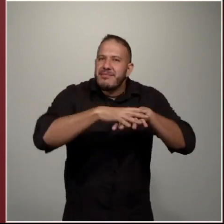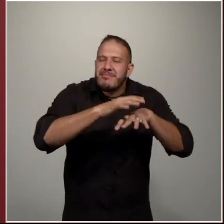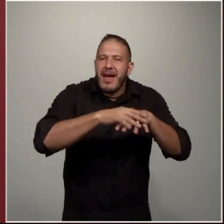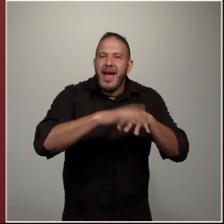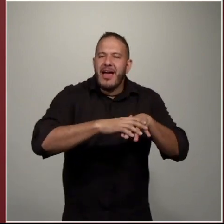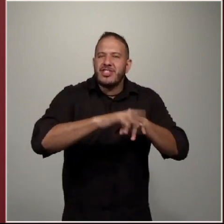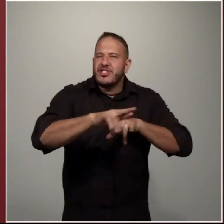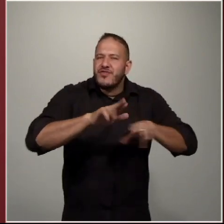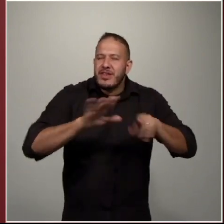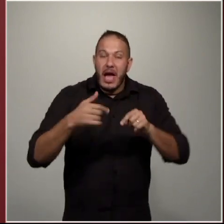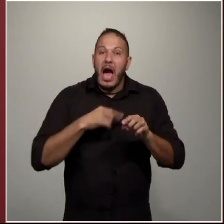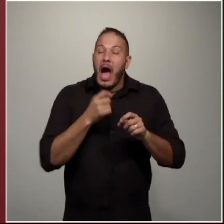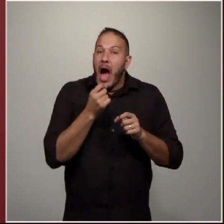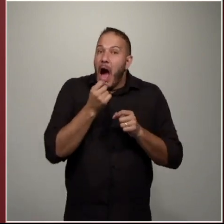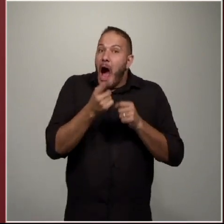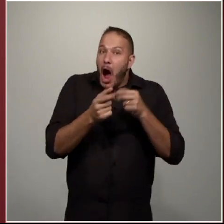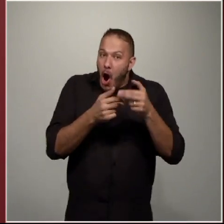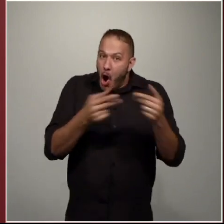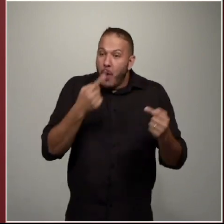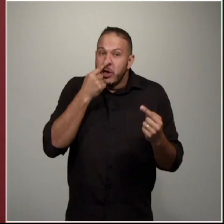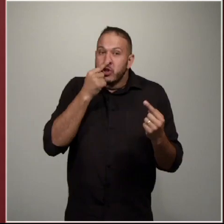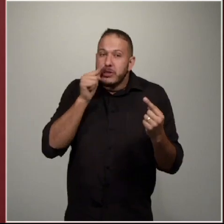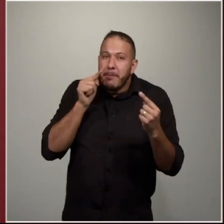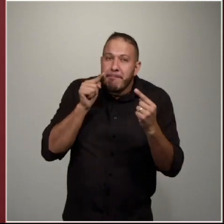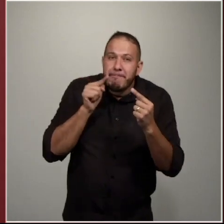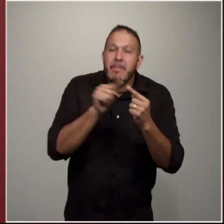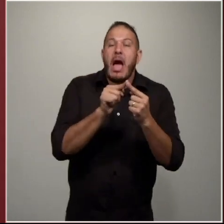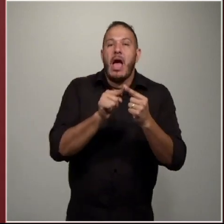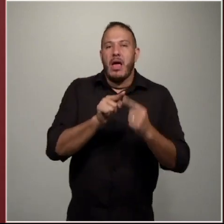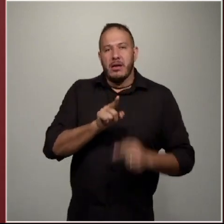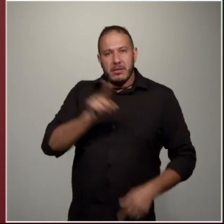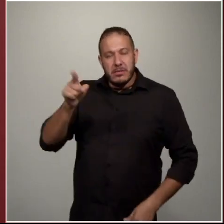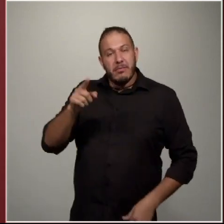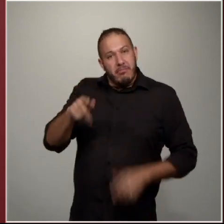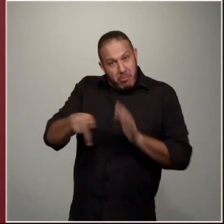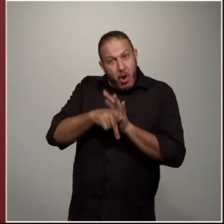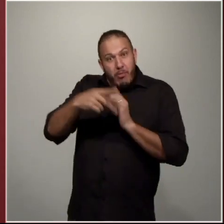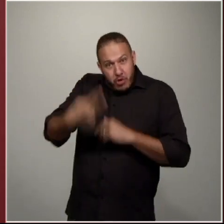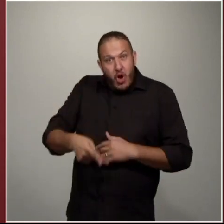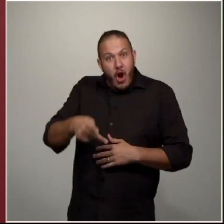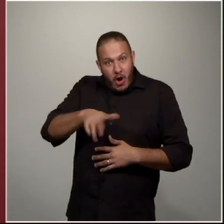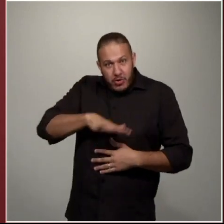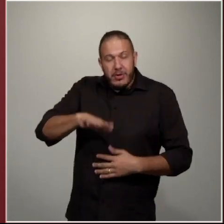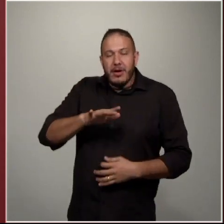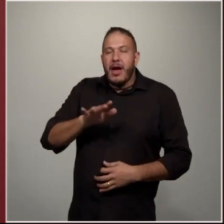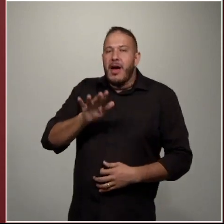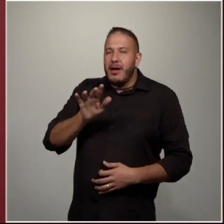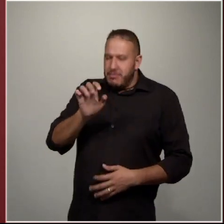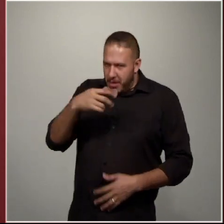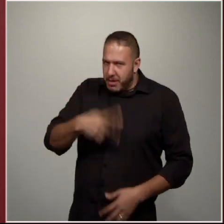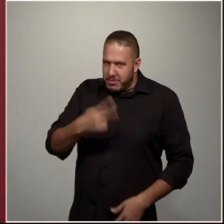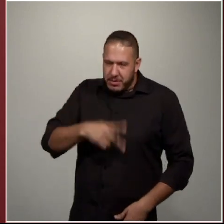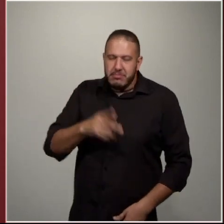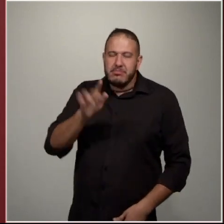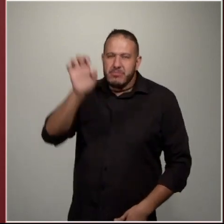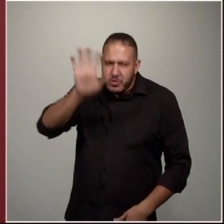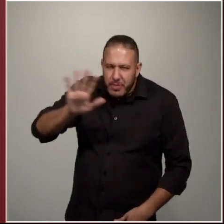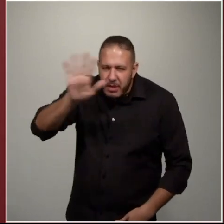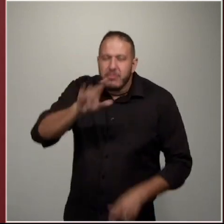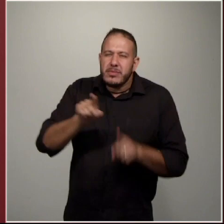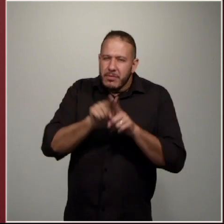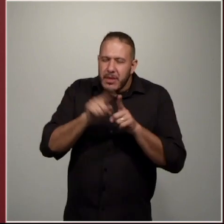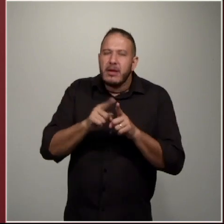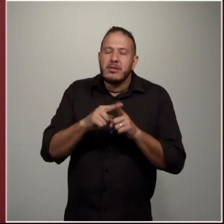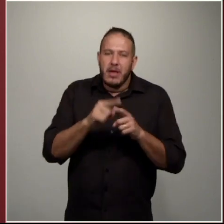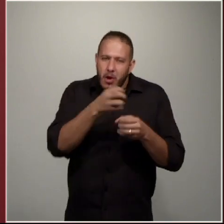muitas vezes se remetem algum algum conteúdo matemático nosso né europeu né esse conteúdo matemático que a gente